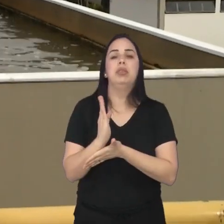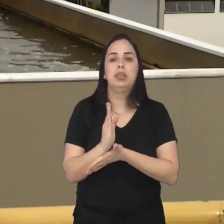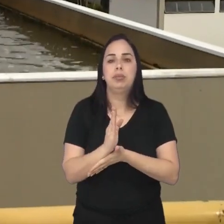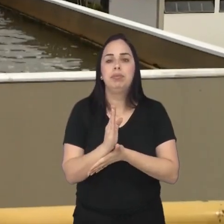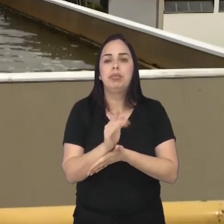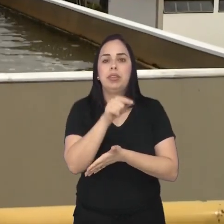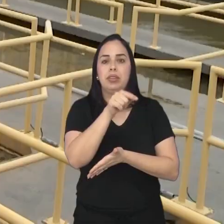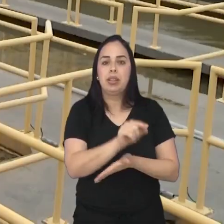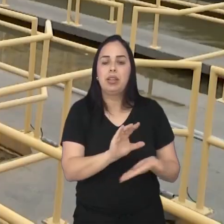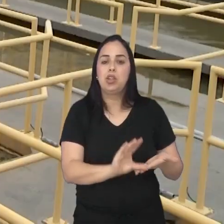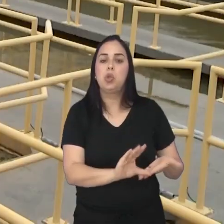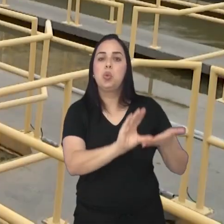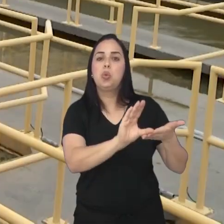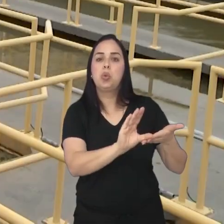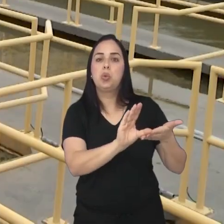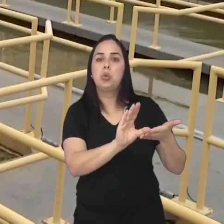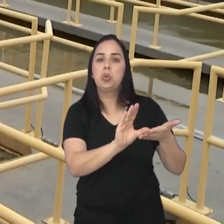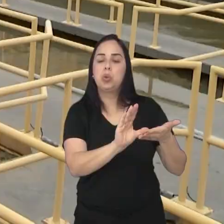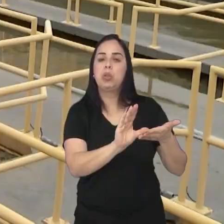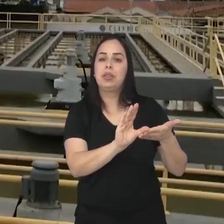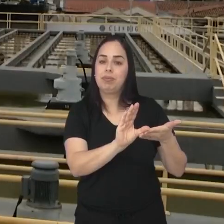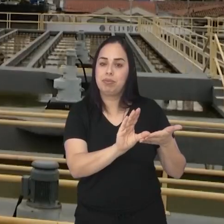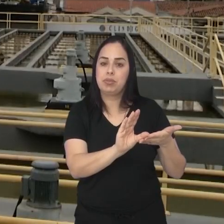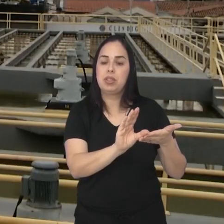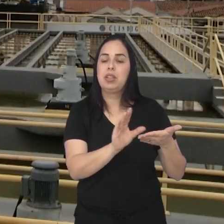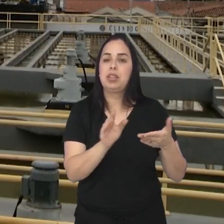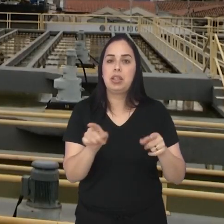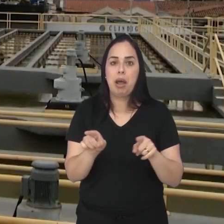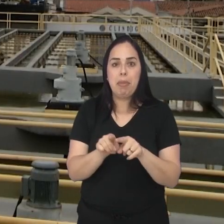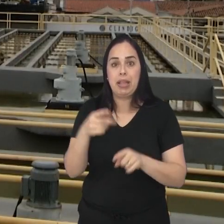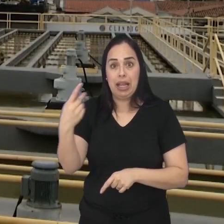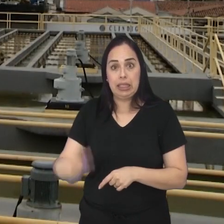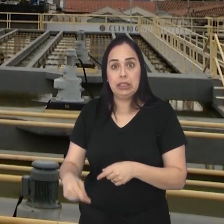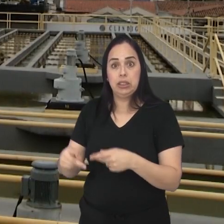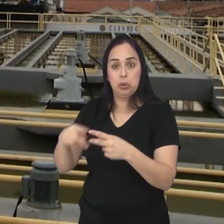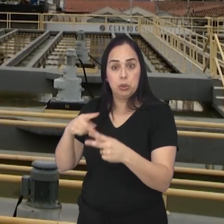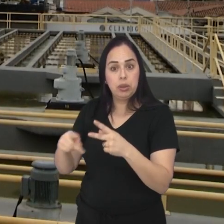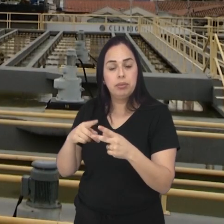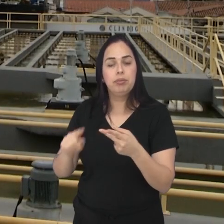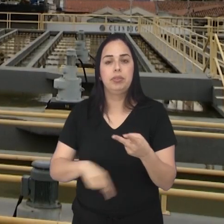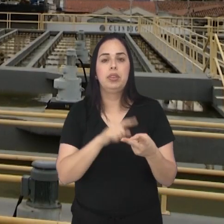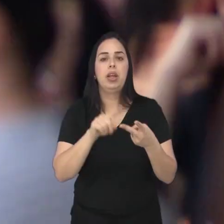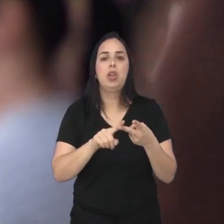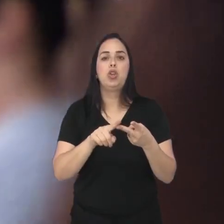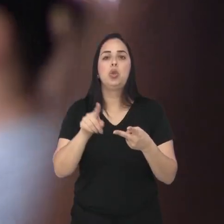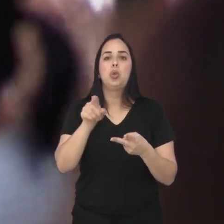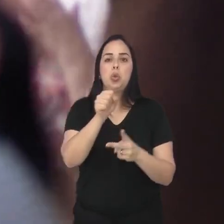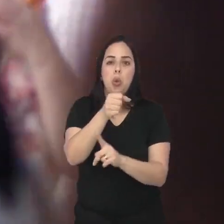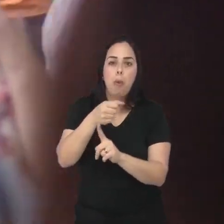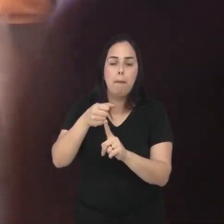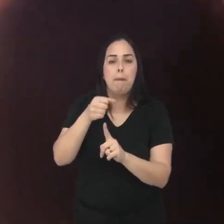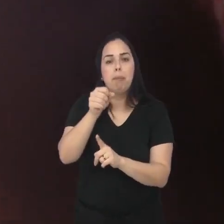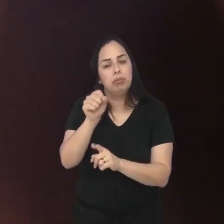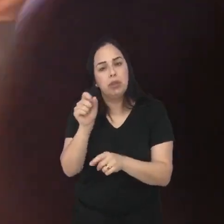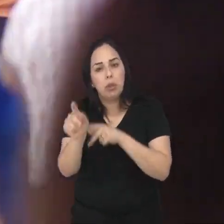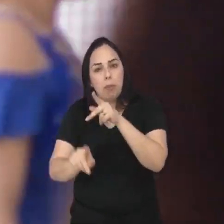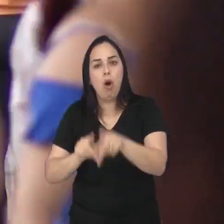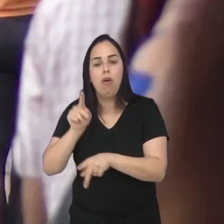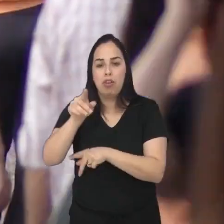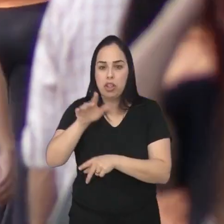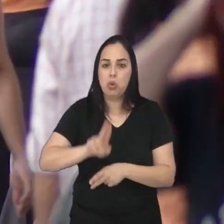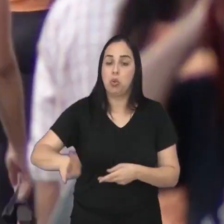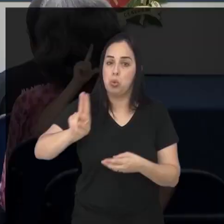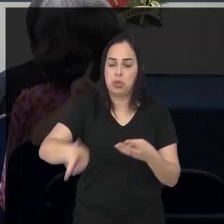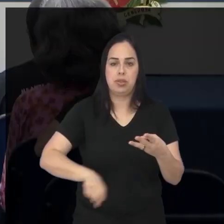assegura a participação no Conselho de titulares dos serviços públicos de saneamento básico, da população que utiliza